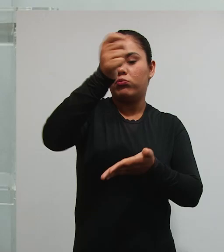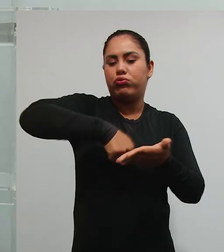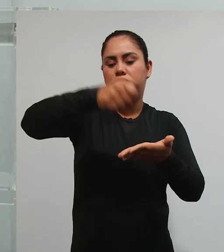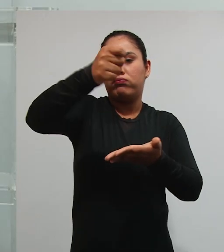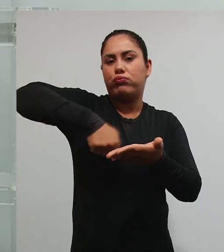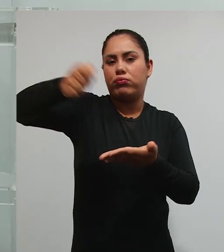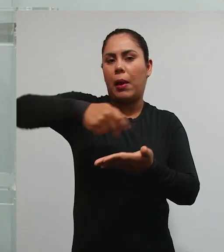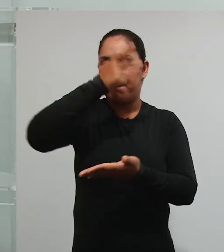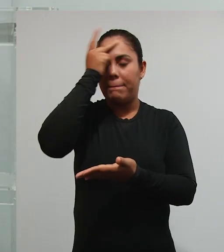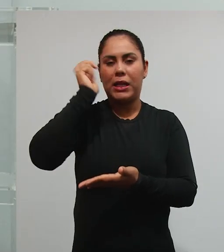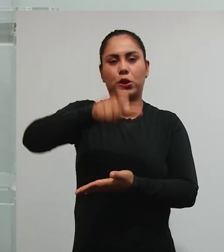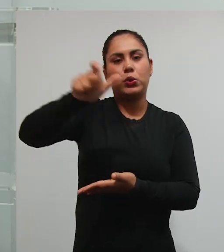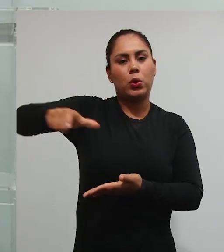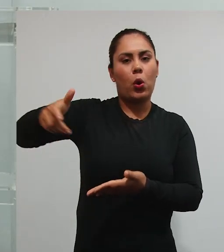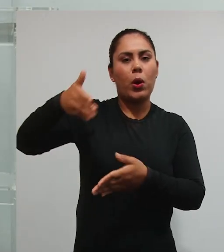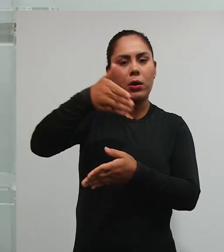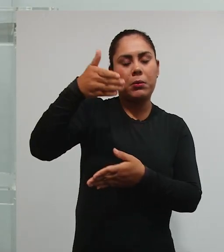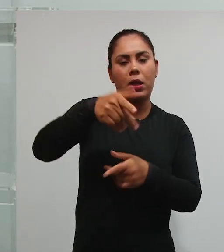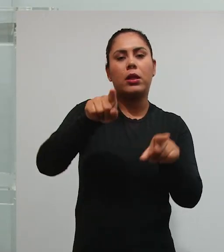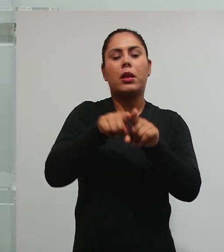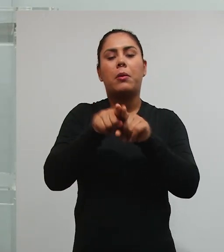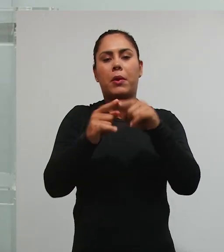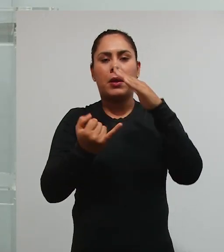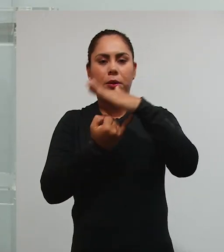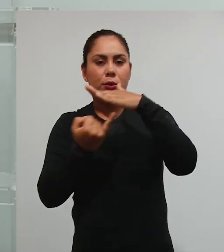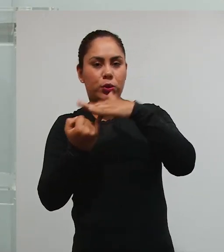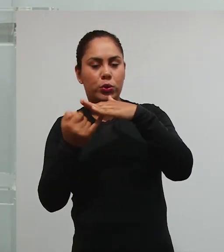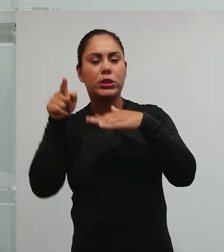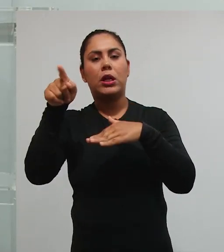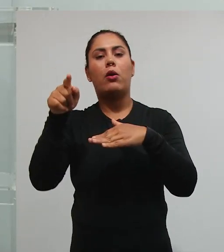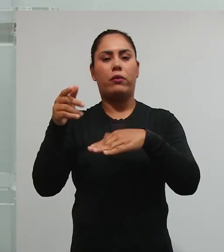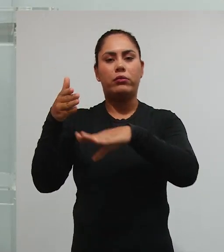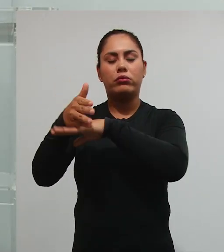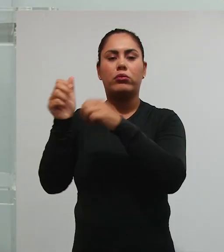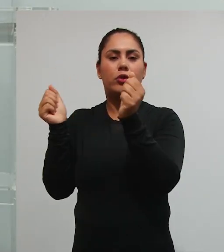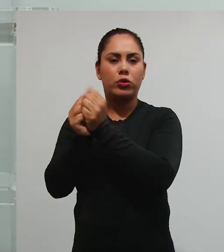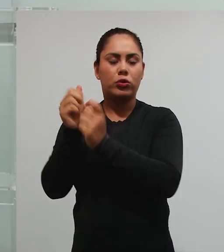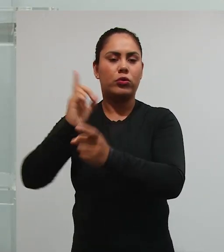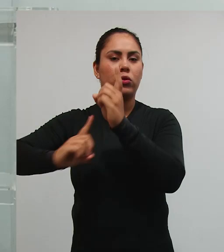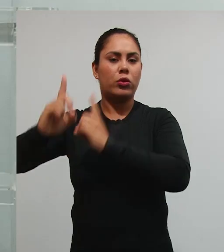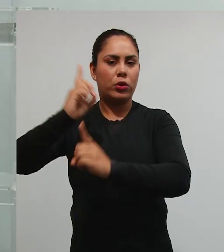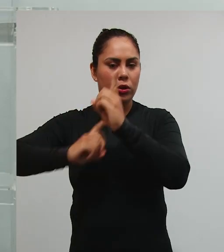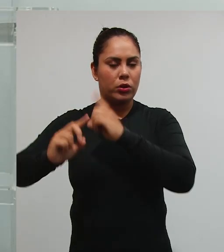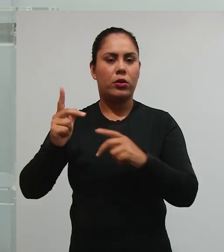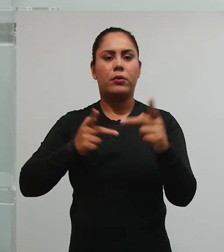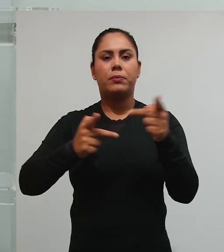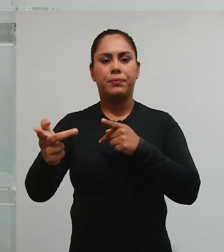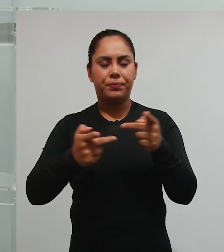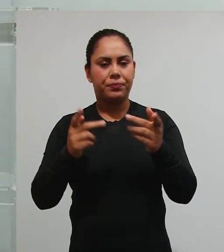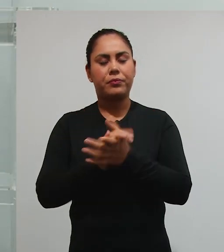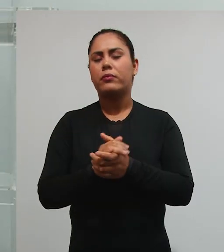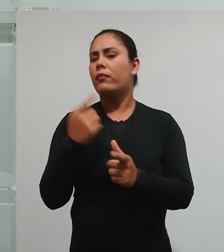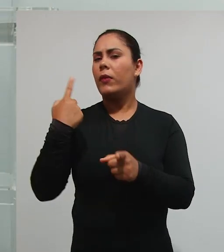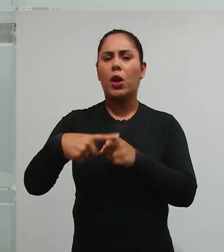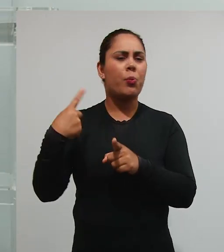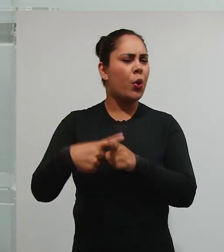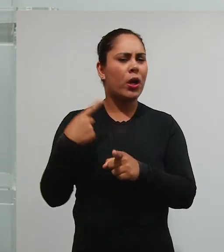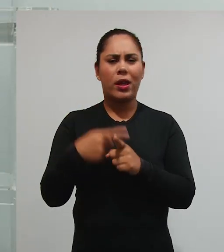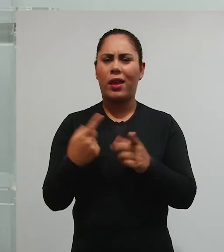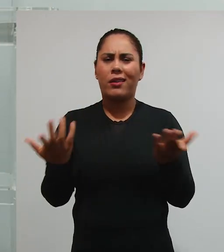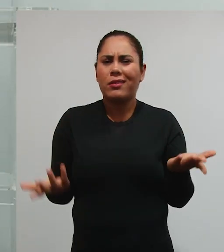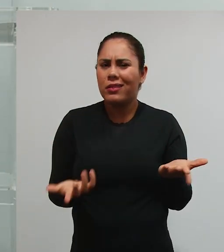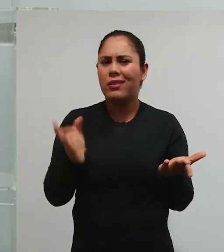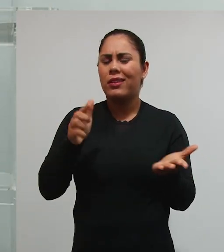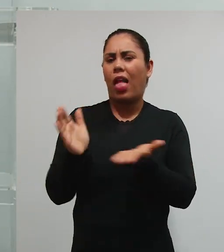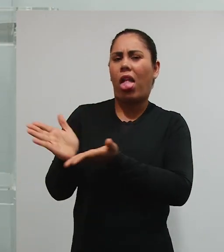assinatura dos participantes e da instituição que participará com vocês da dinâmica do projeto. Por que tem que